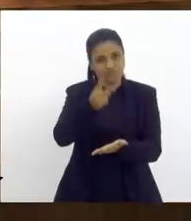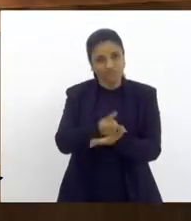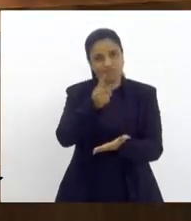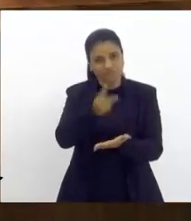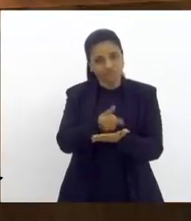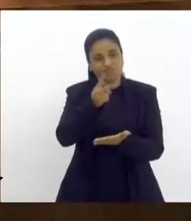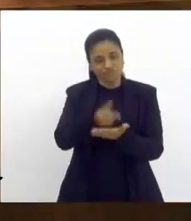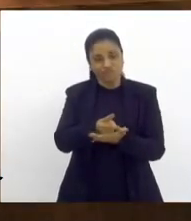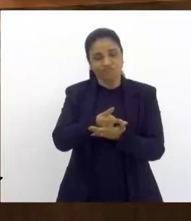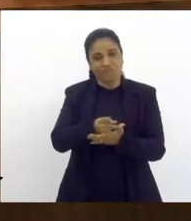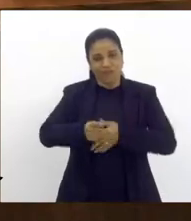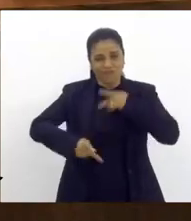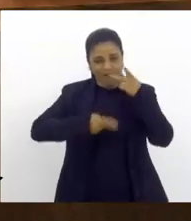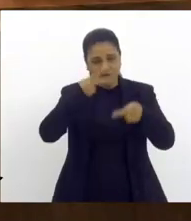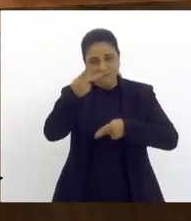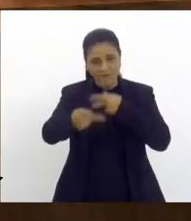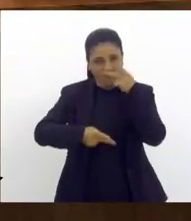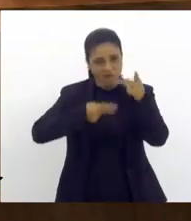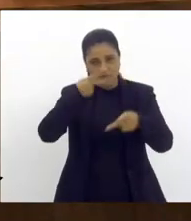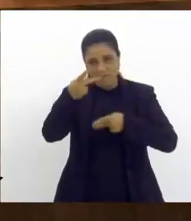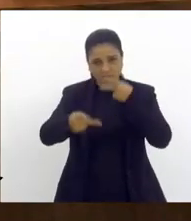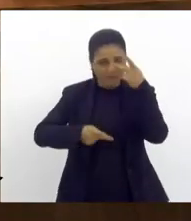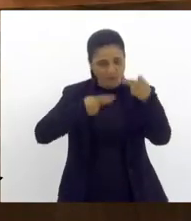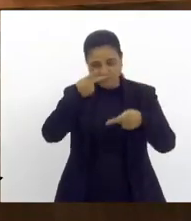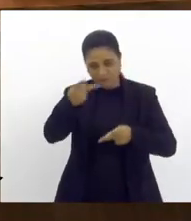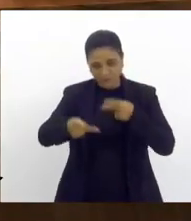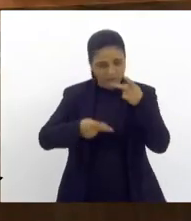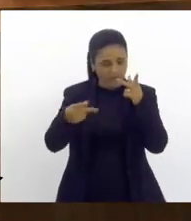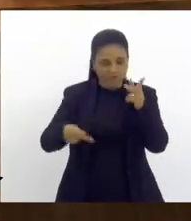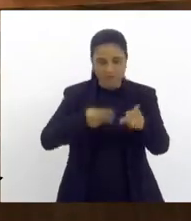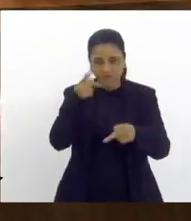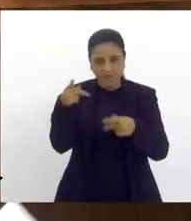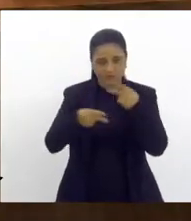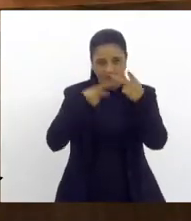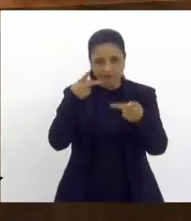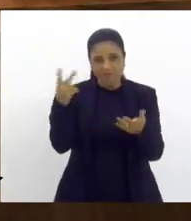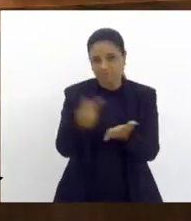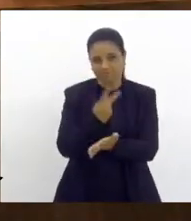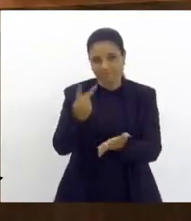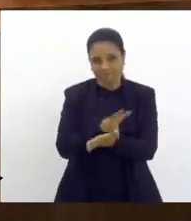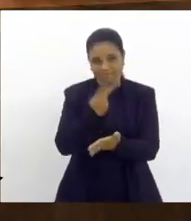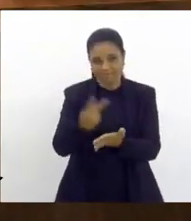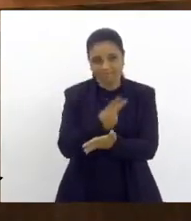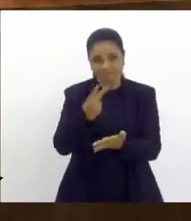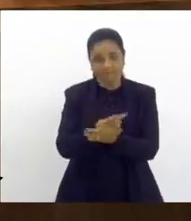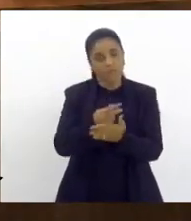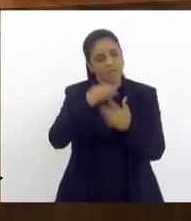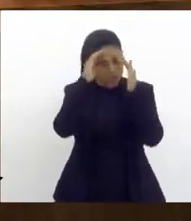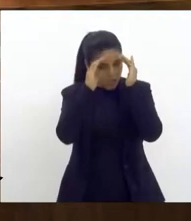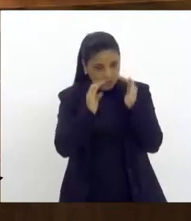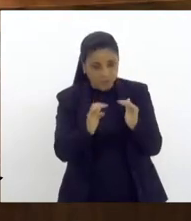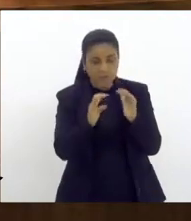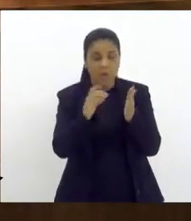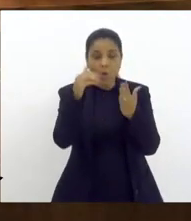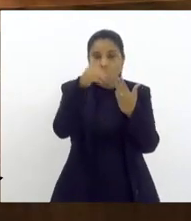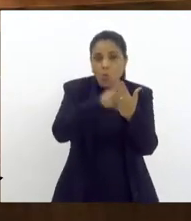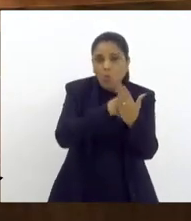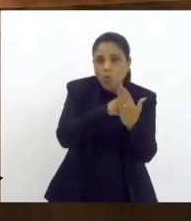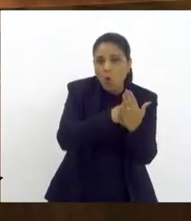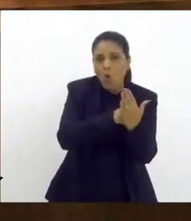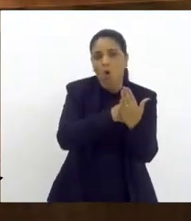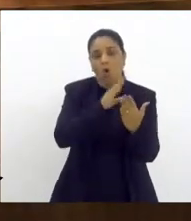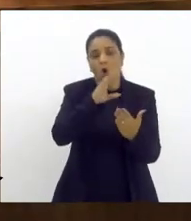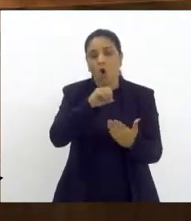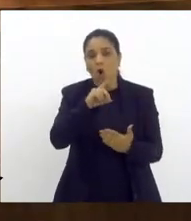dele incluindo então tão acostumados a defender delinquente que delin o tempo todo tem que respeitar código de ético amigo tem que respeitar código